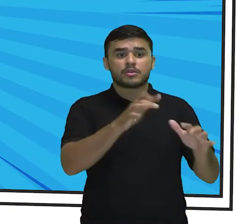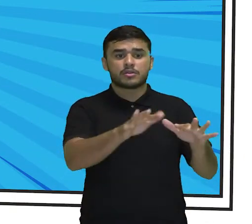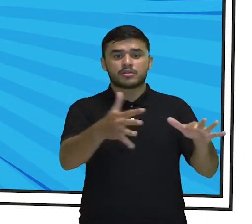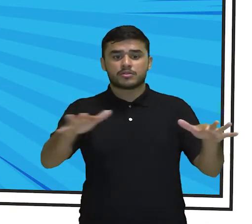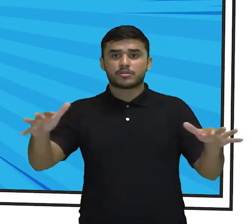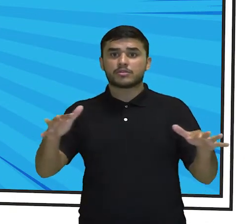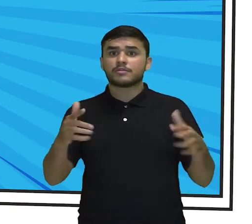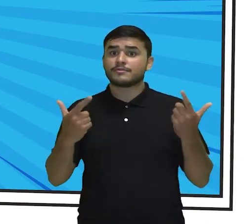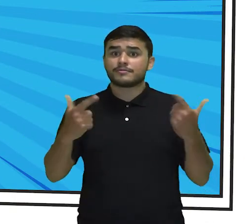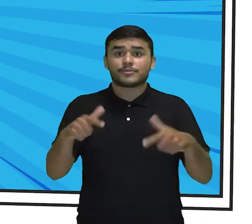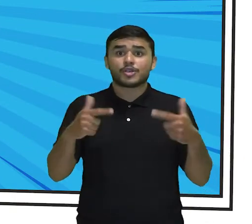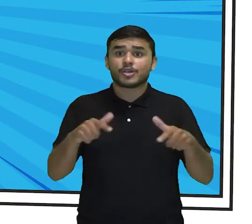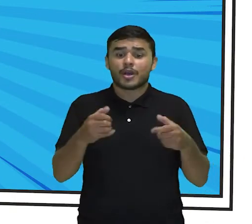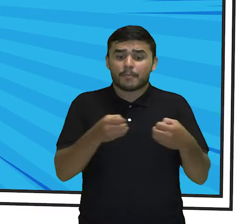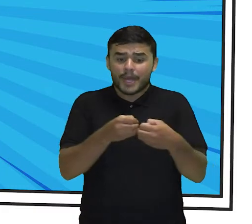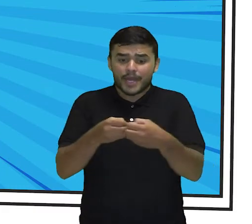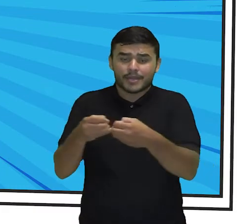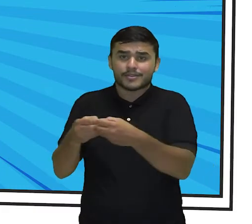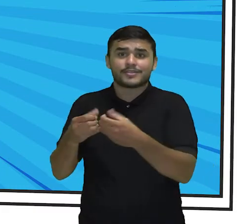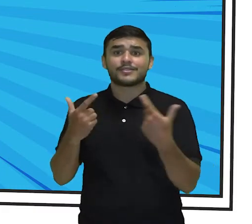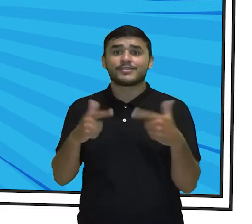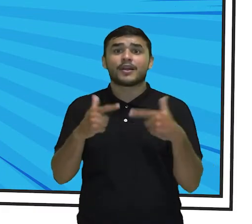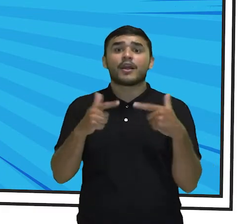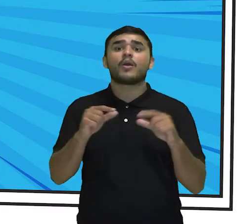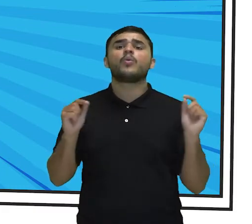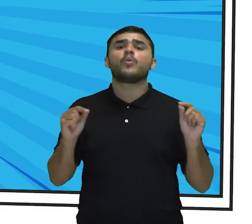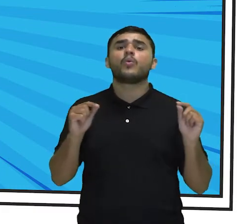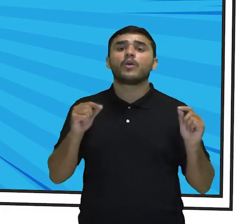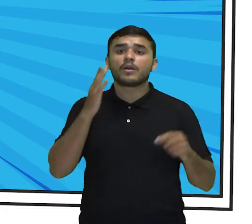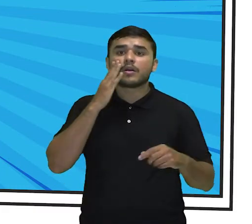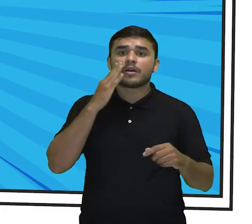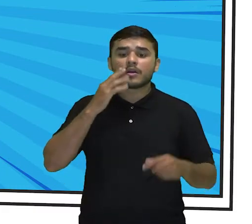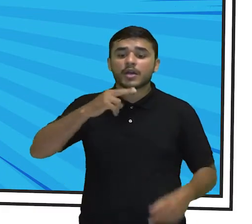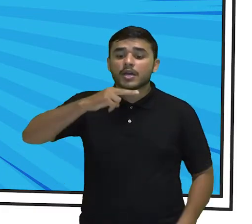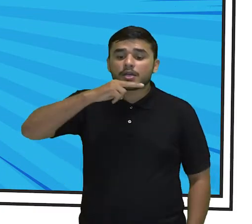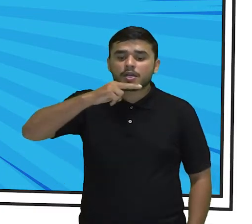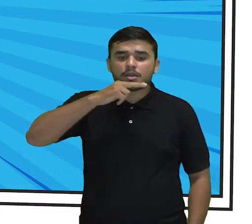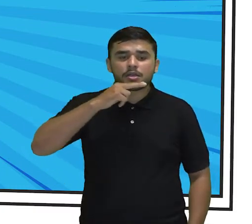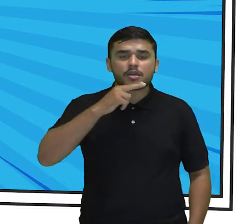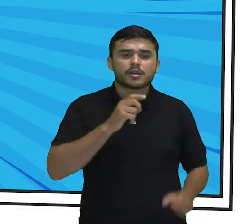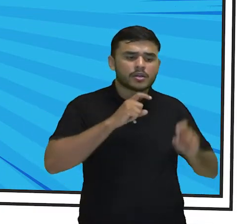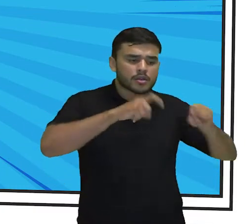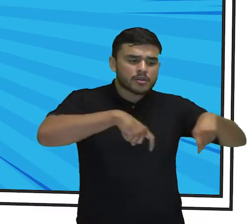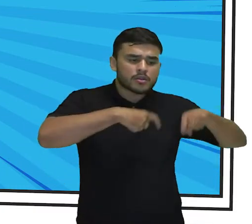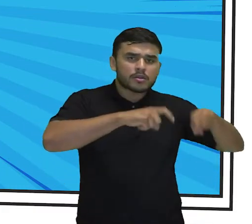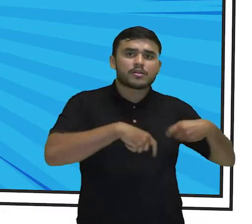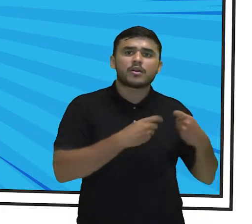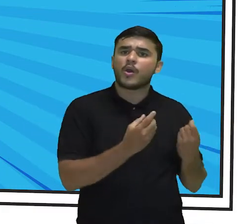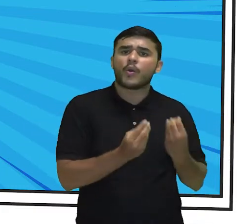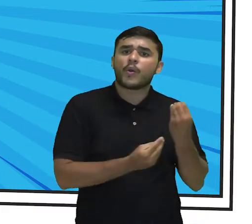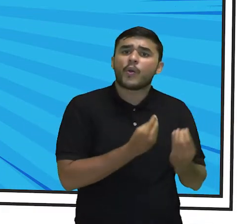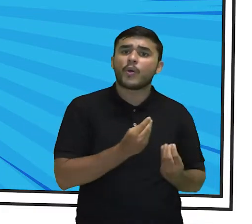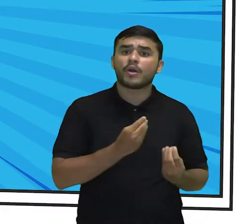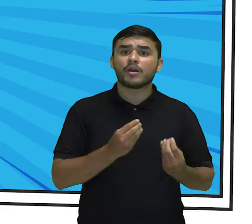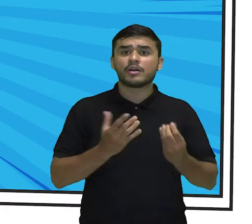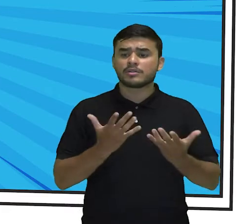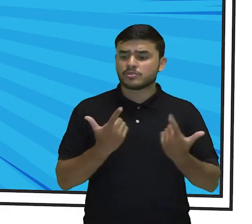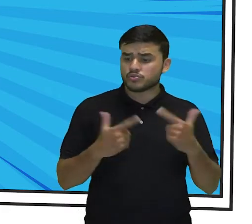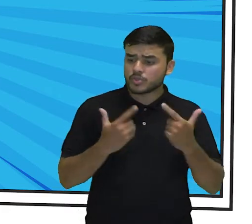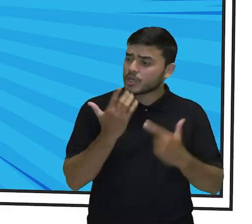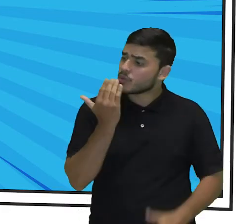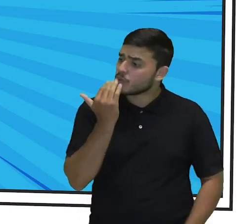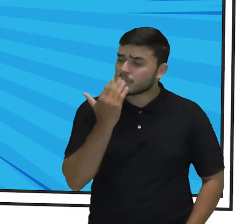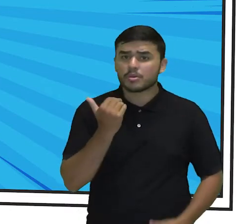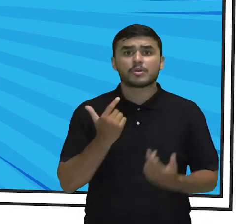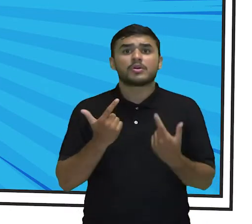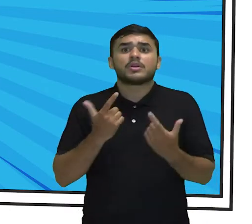achado ouro, se eles tivessem encontrado ouro no litoral, eles não tinham plantado cana. E como é que o povo ia existir se não teria comida, se não